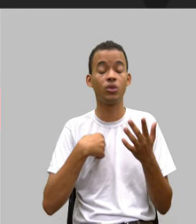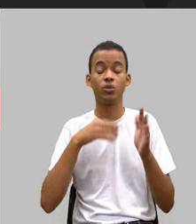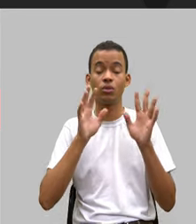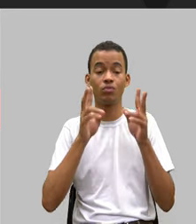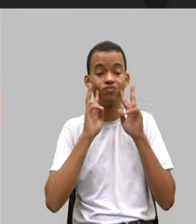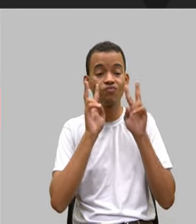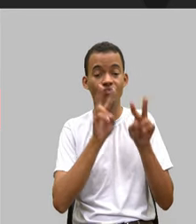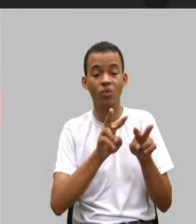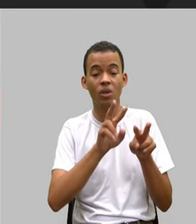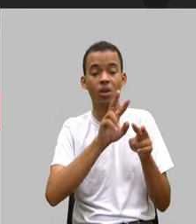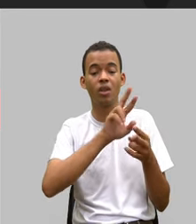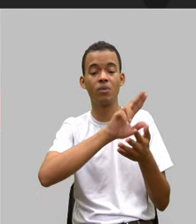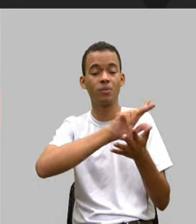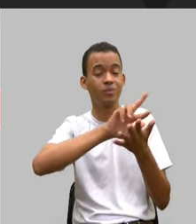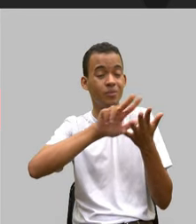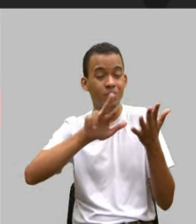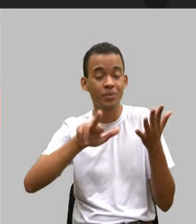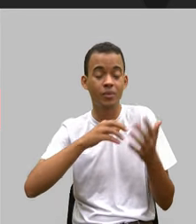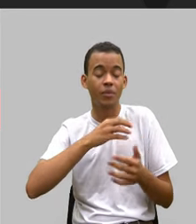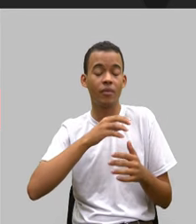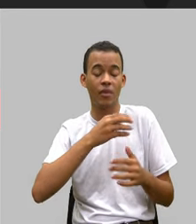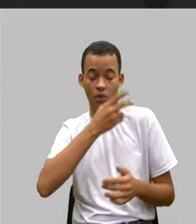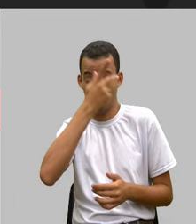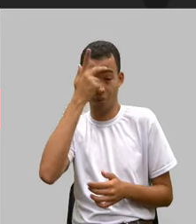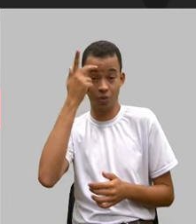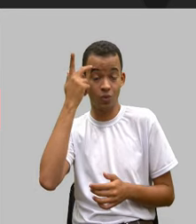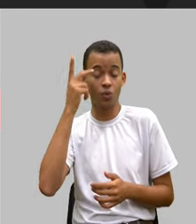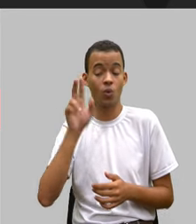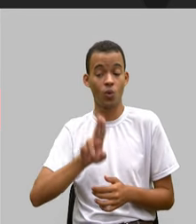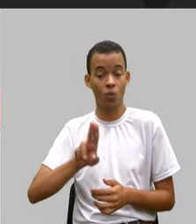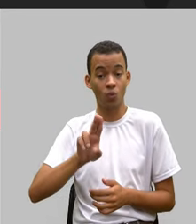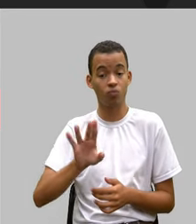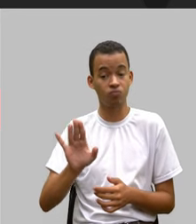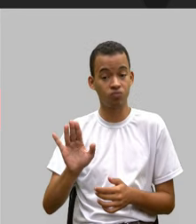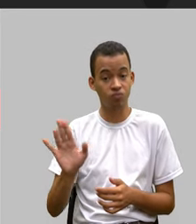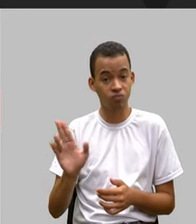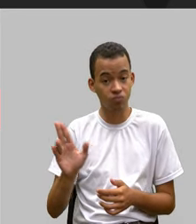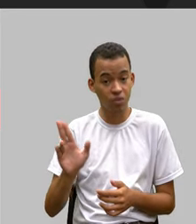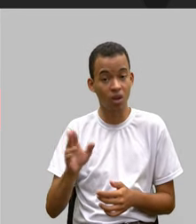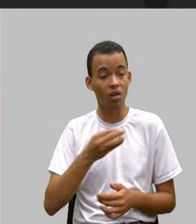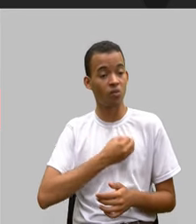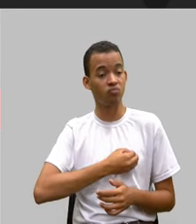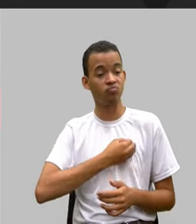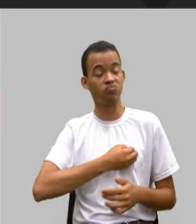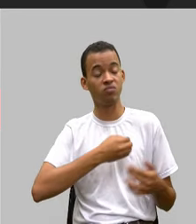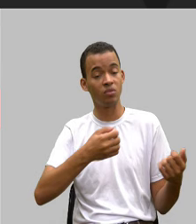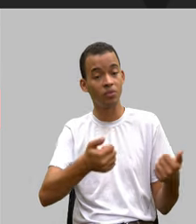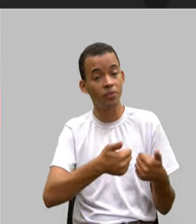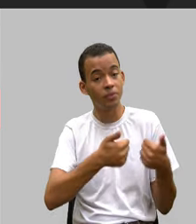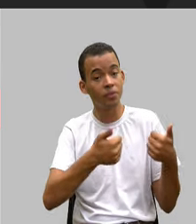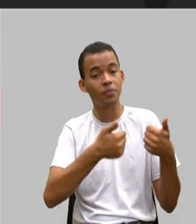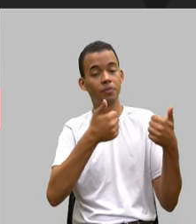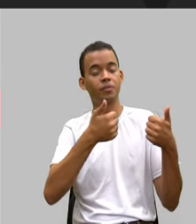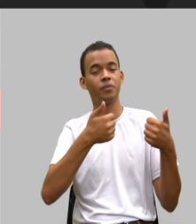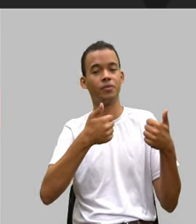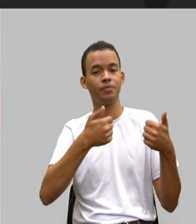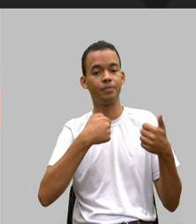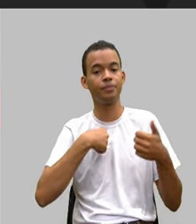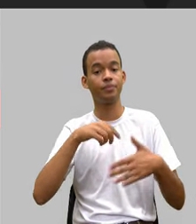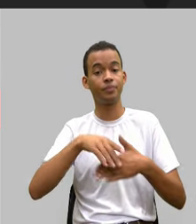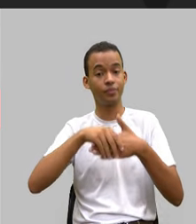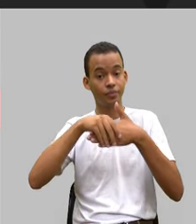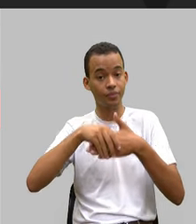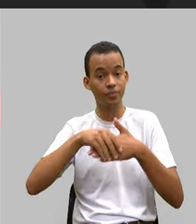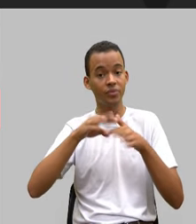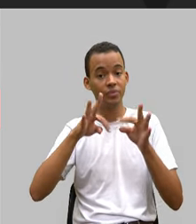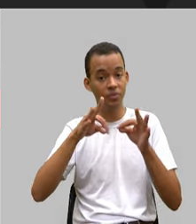concluindo a minha fala mais uma vez eu cumprimento eh deixo de fazer nominalmente mas cumprimento a todos que estão aqui